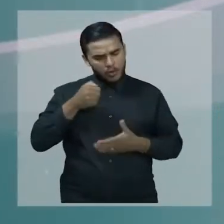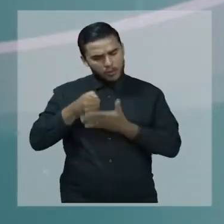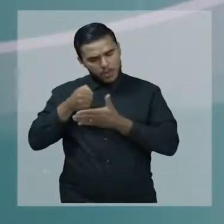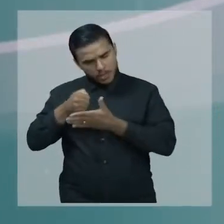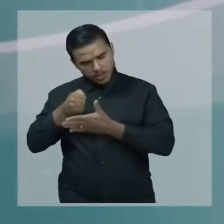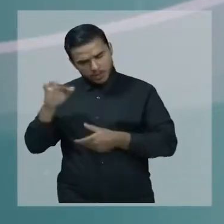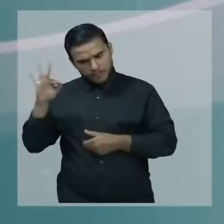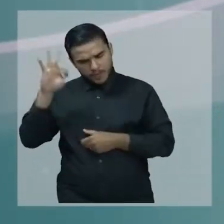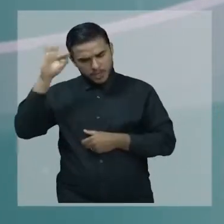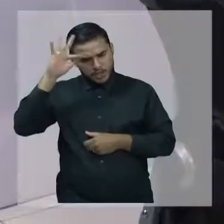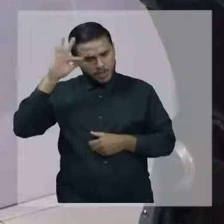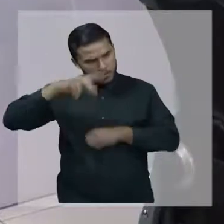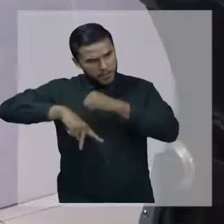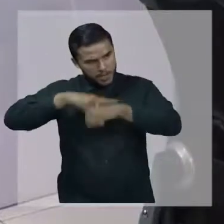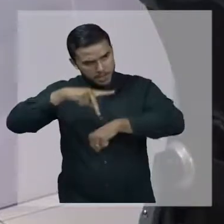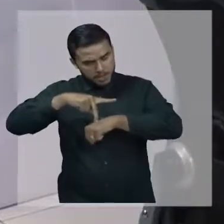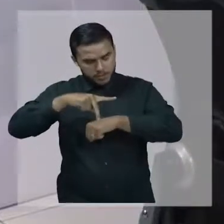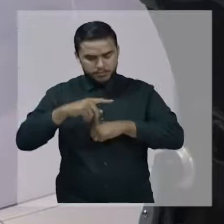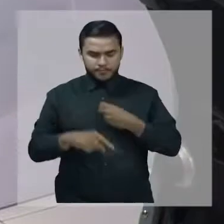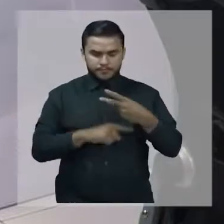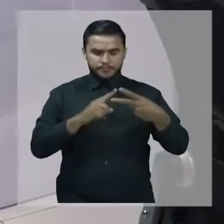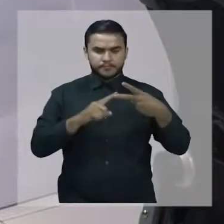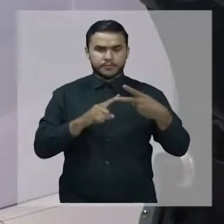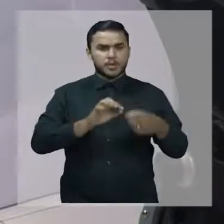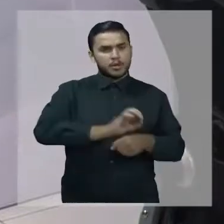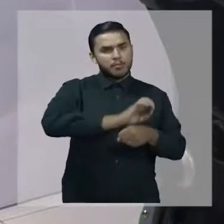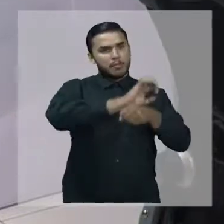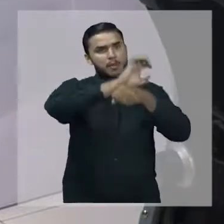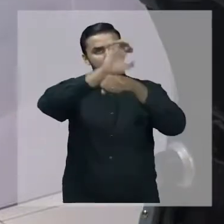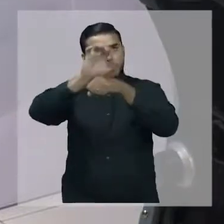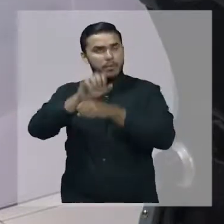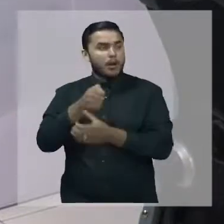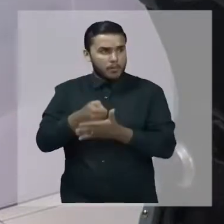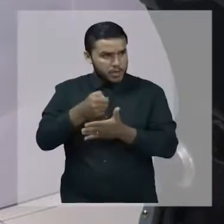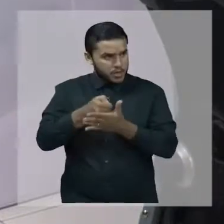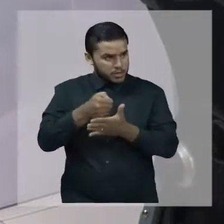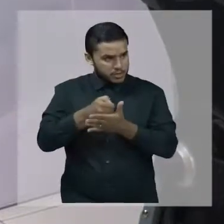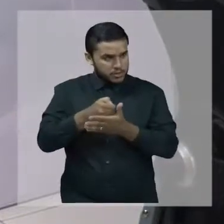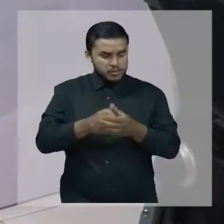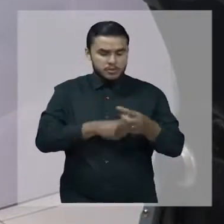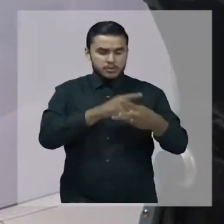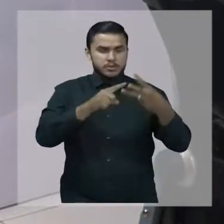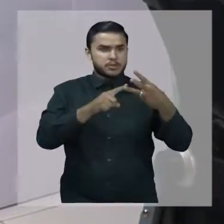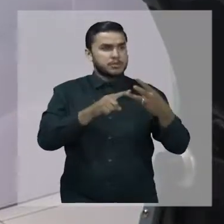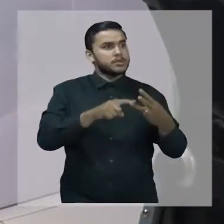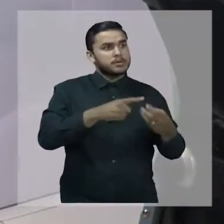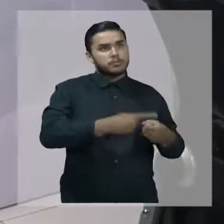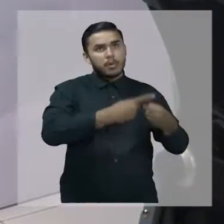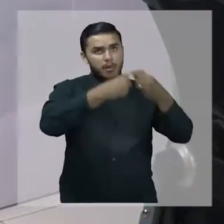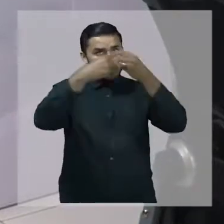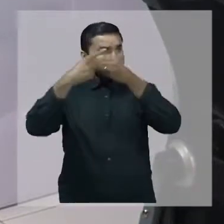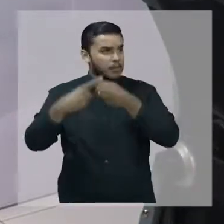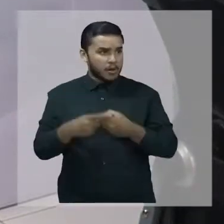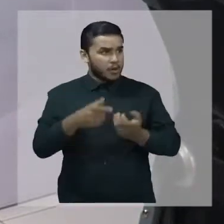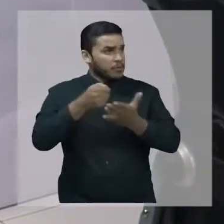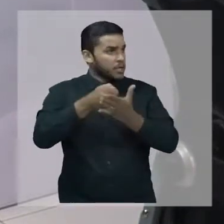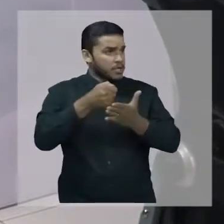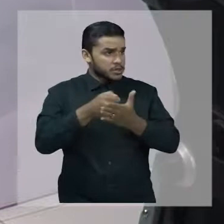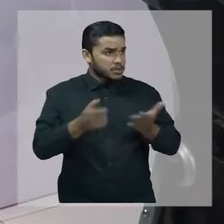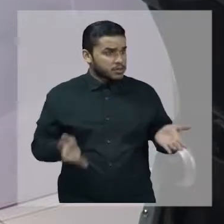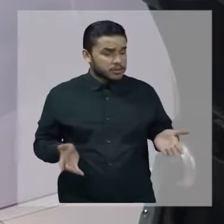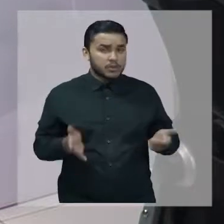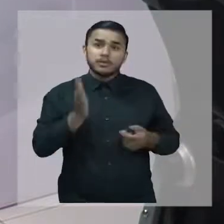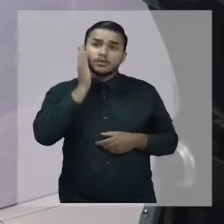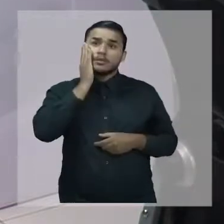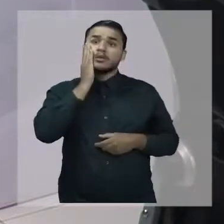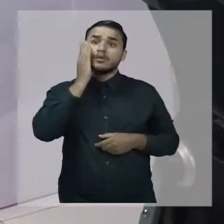da competência da União, nós temos a competência concorrente dos Estados e da União e a competência comum desses membros. Então,